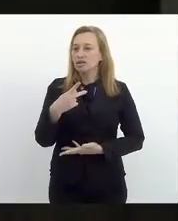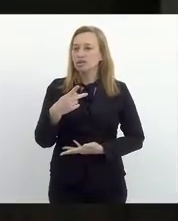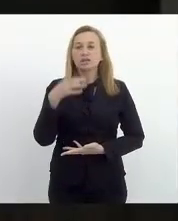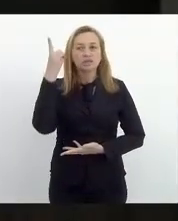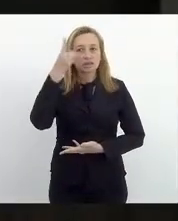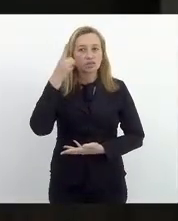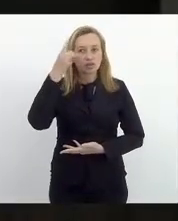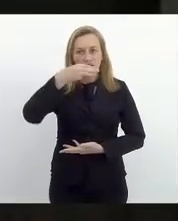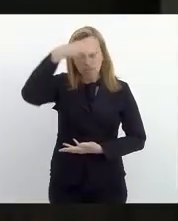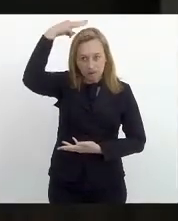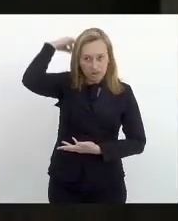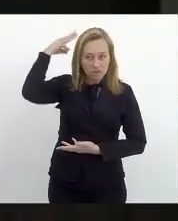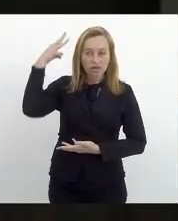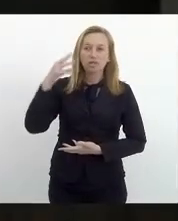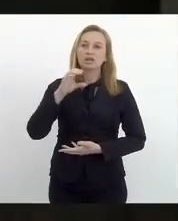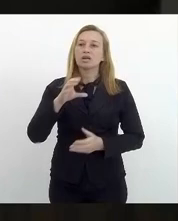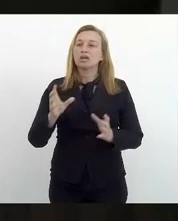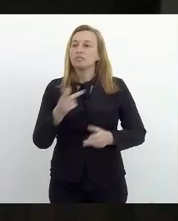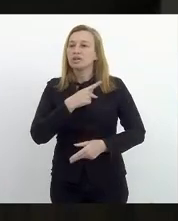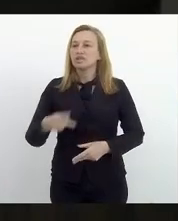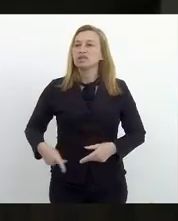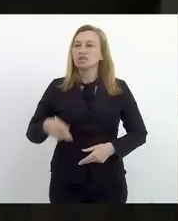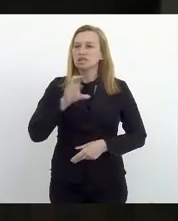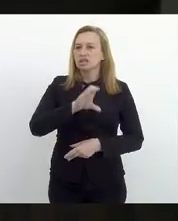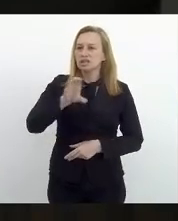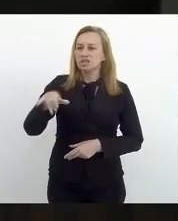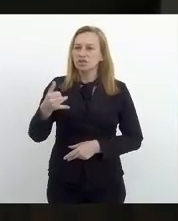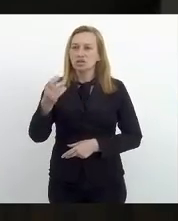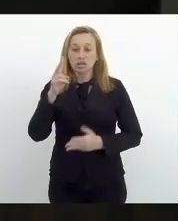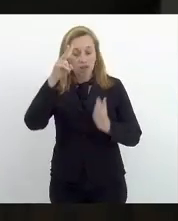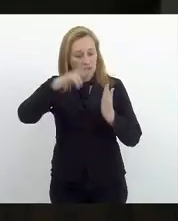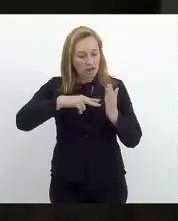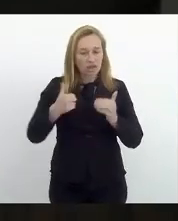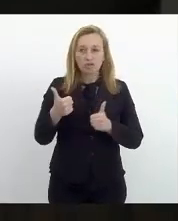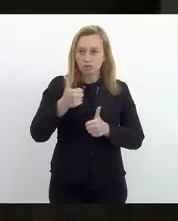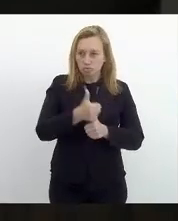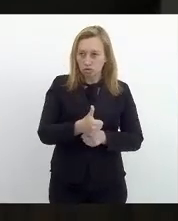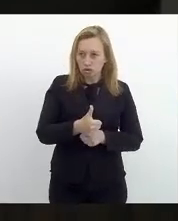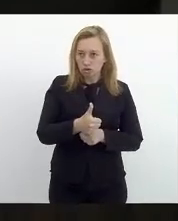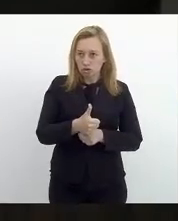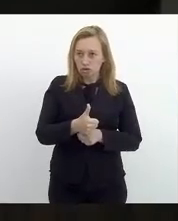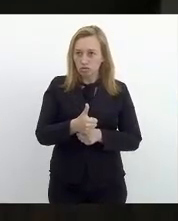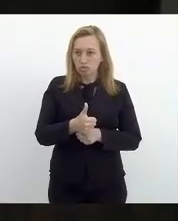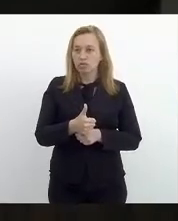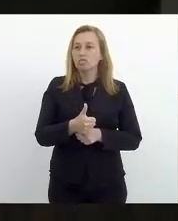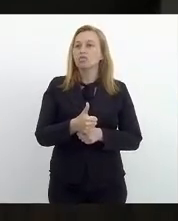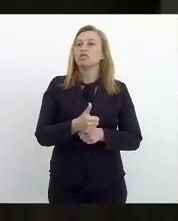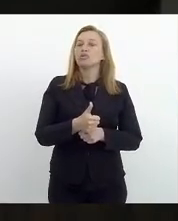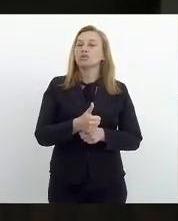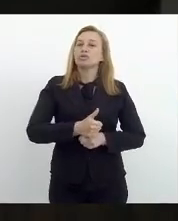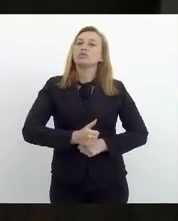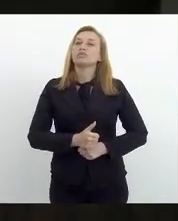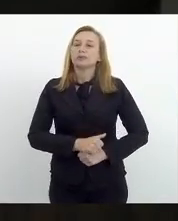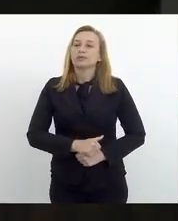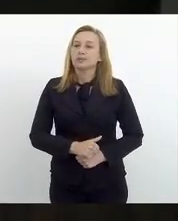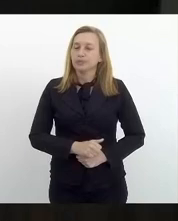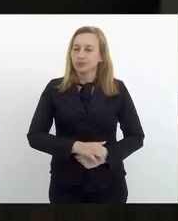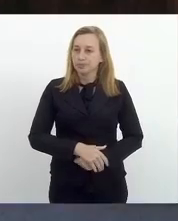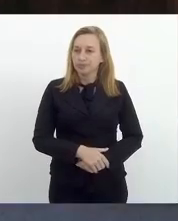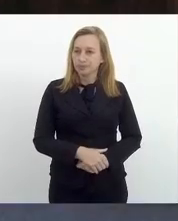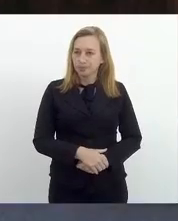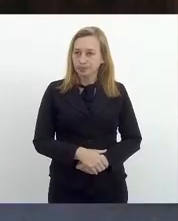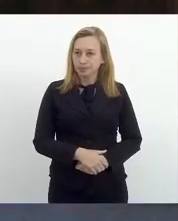Deputado Márcio Pacheco presidente da ccj e fará a leitura dos substitutivos objeto da presente objeto da presente